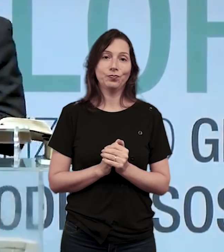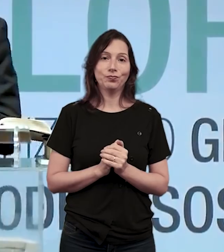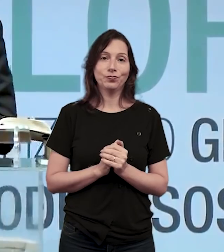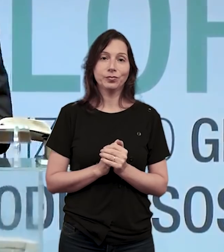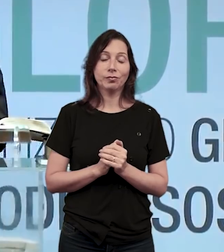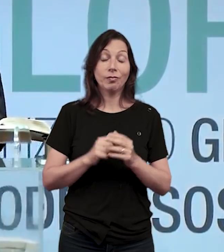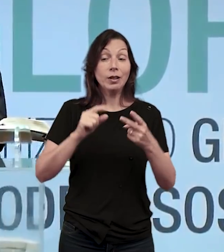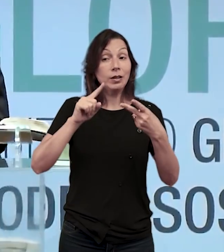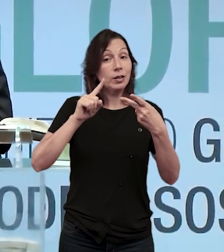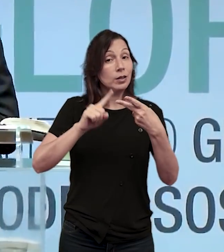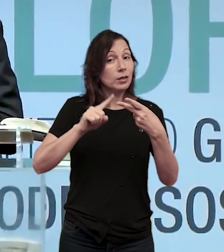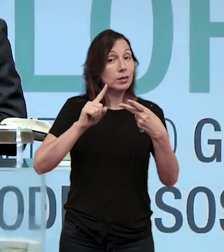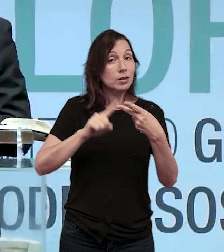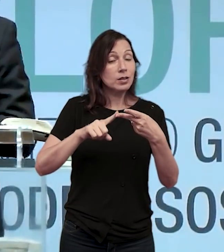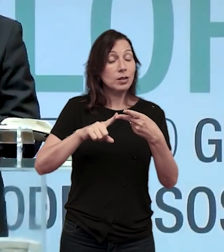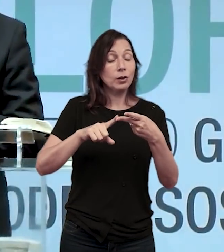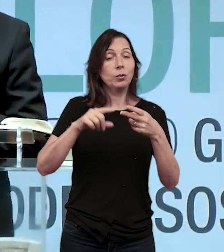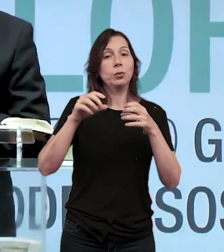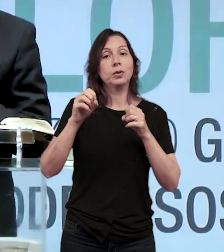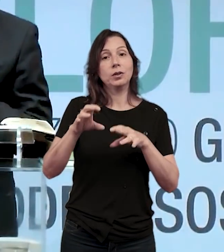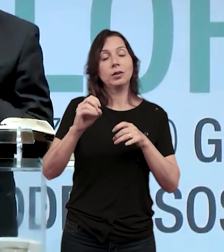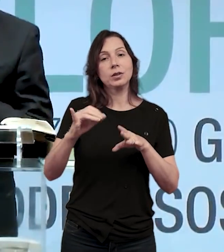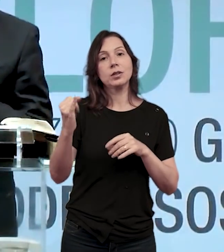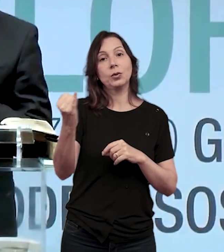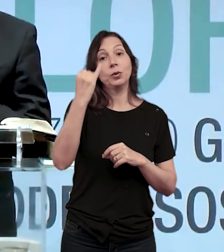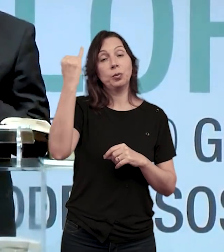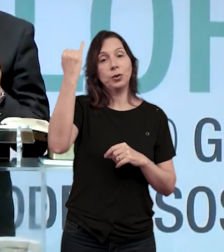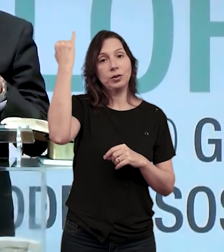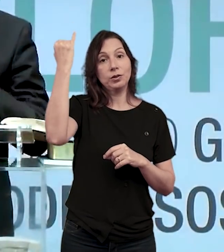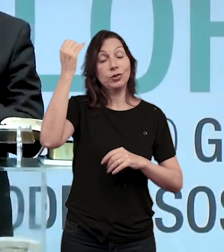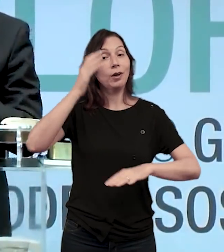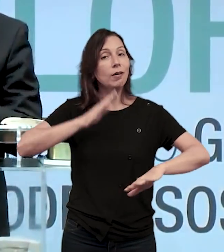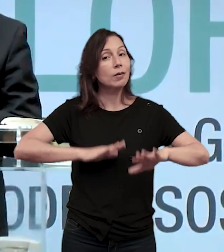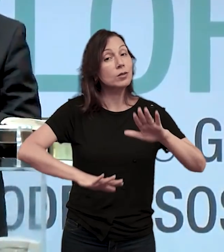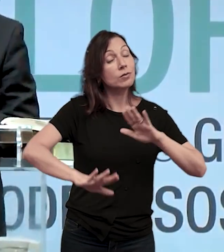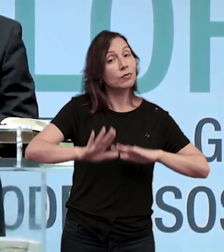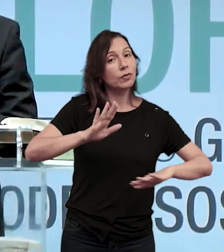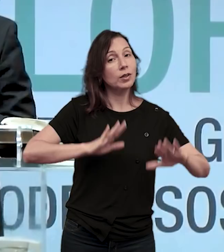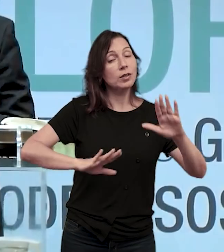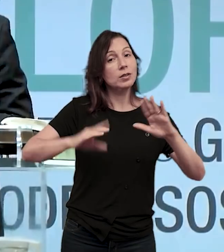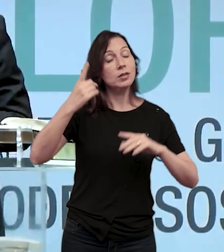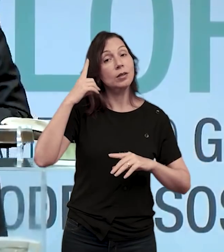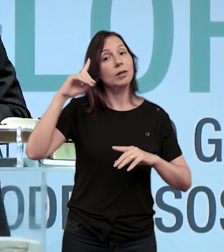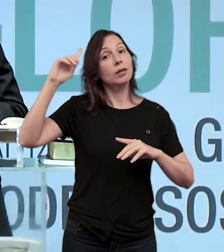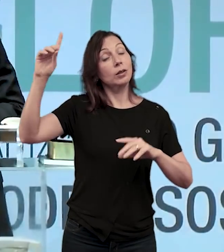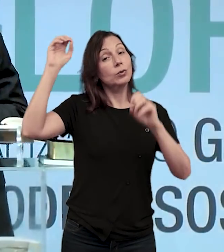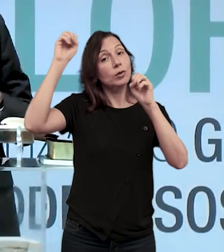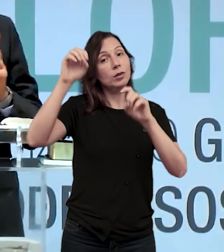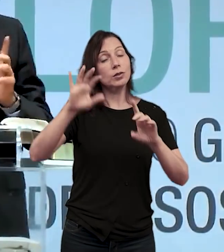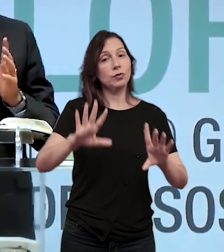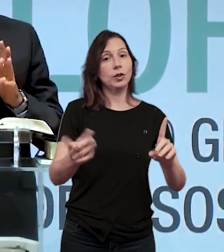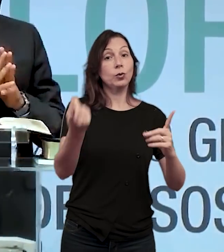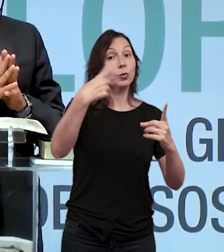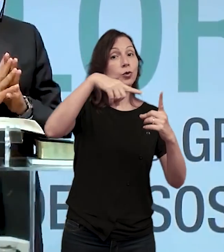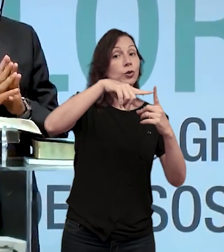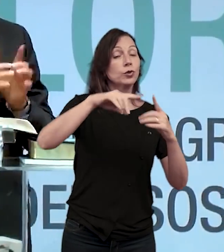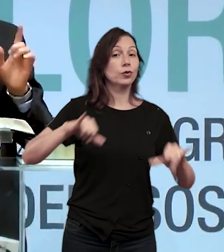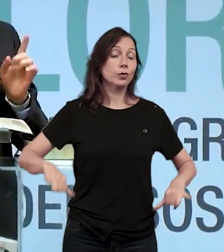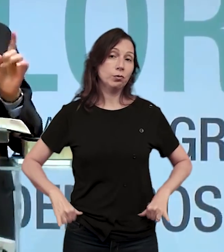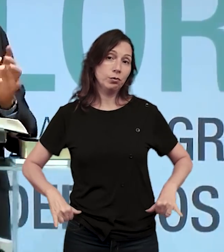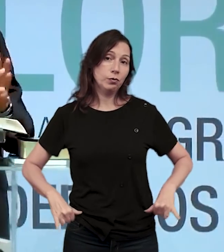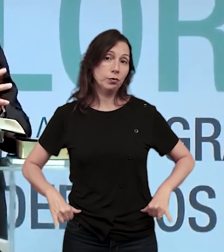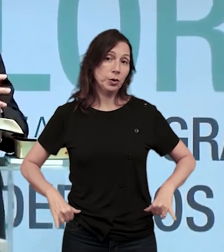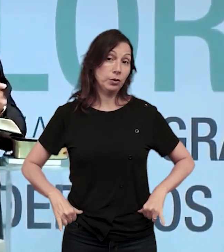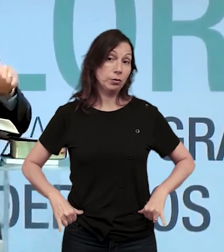Segunda lição que eu aprendo nesse texto: às vezes Deus decide revelar-nos a razão do nosso sofrimento. Às vezes